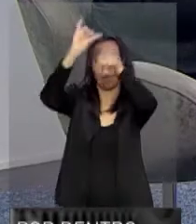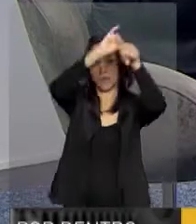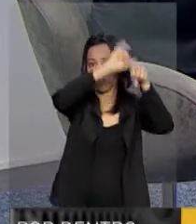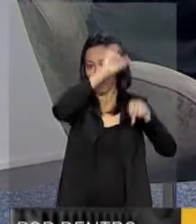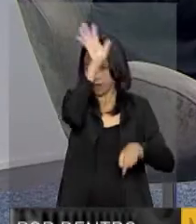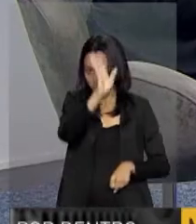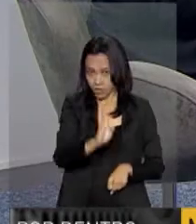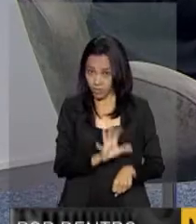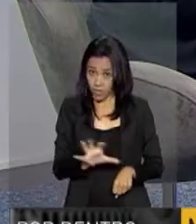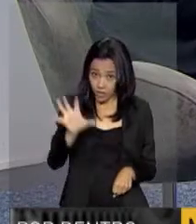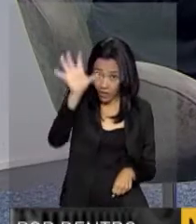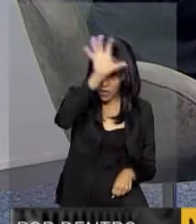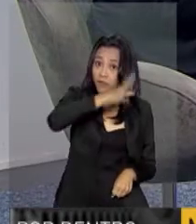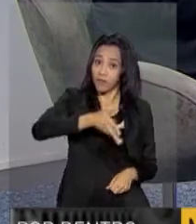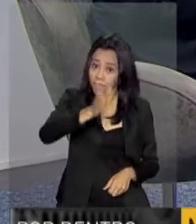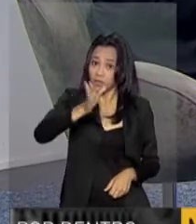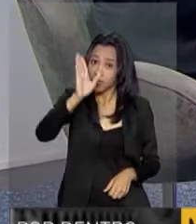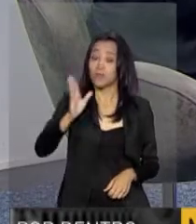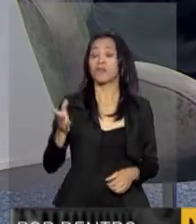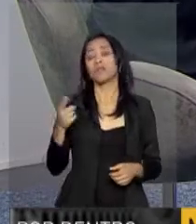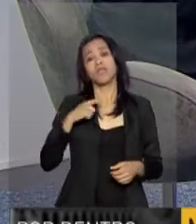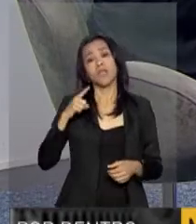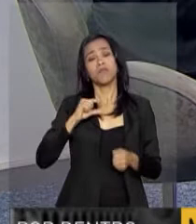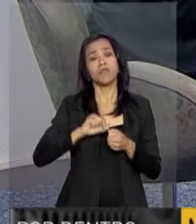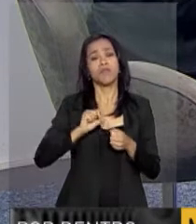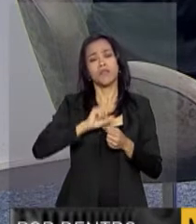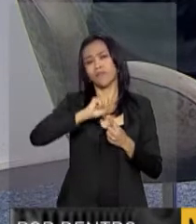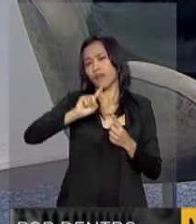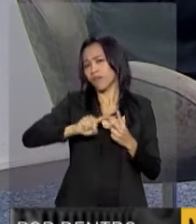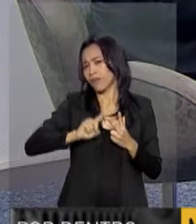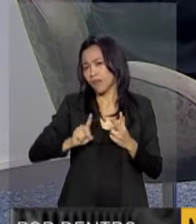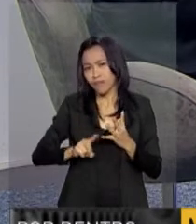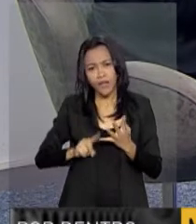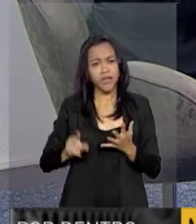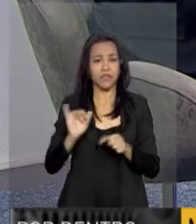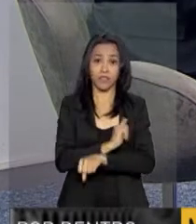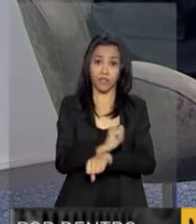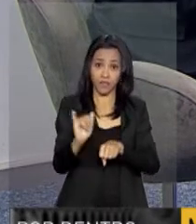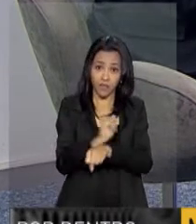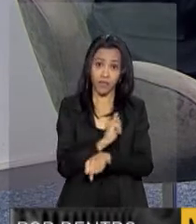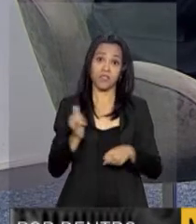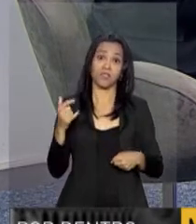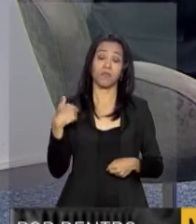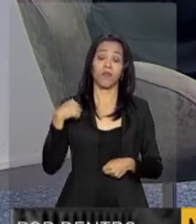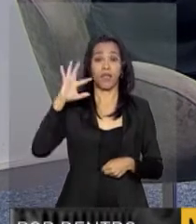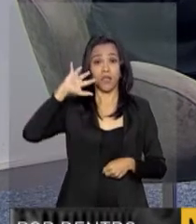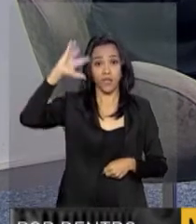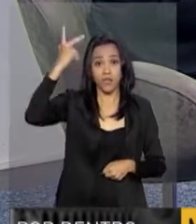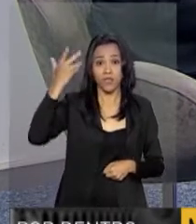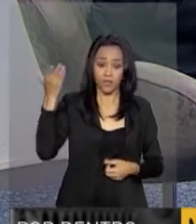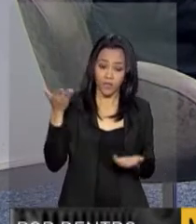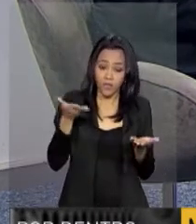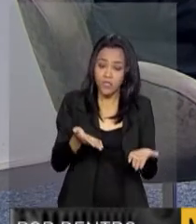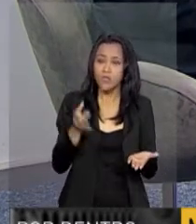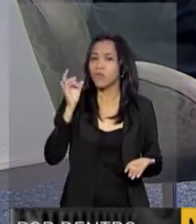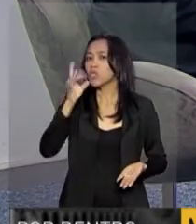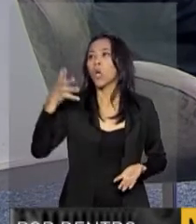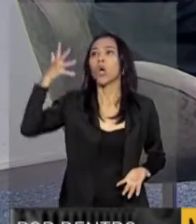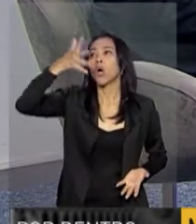enfim temos tomado uma série de medidas objetivas não apenas retóricas não é apenas discurso